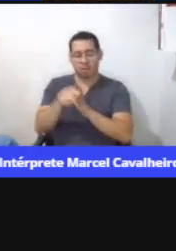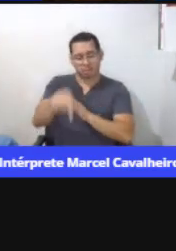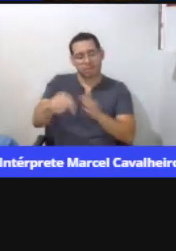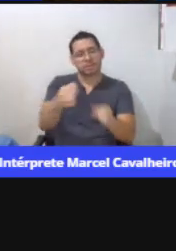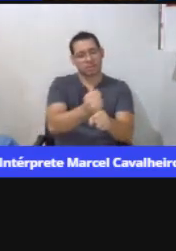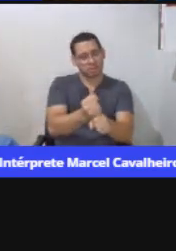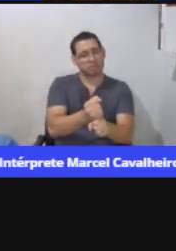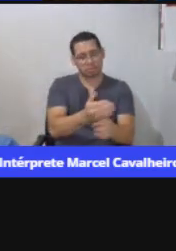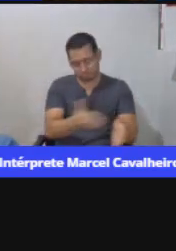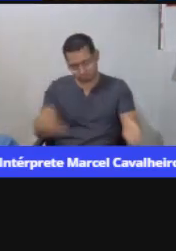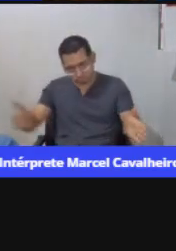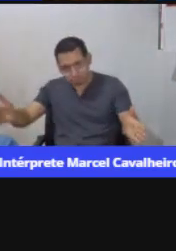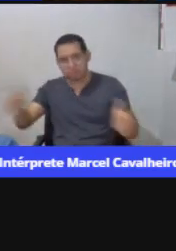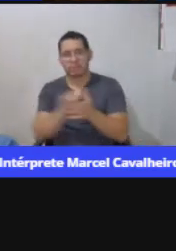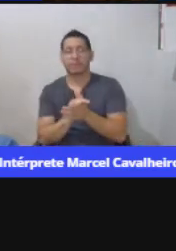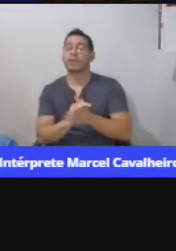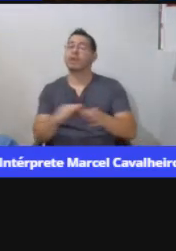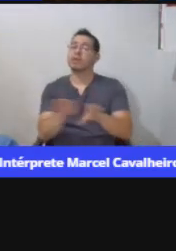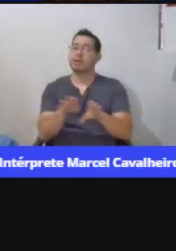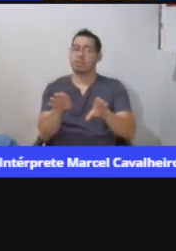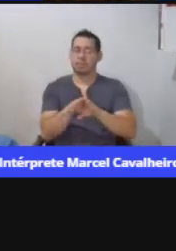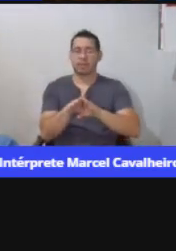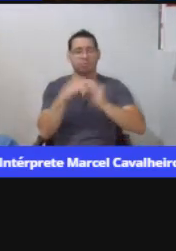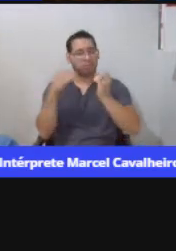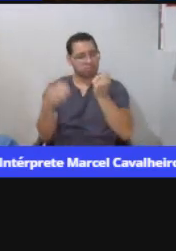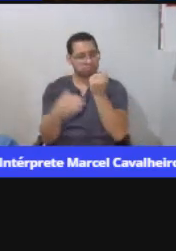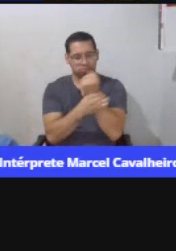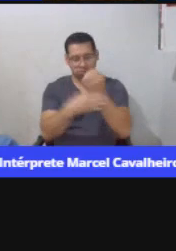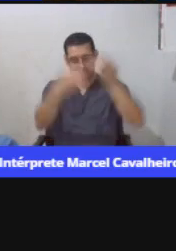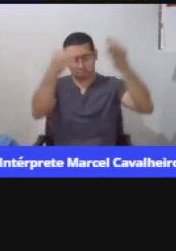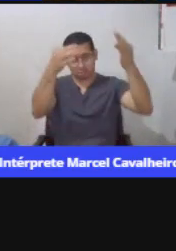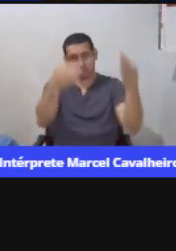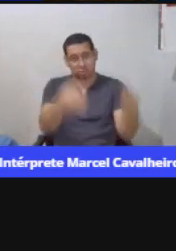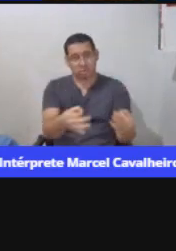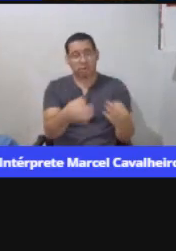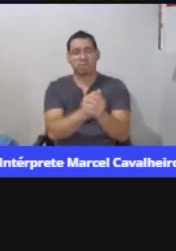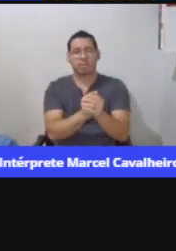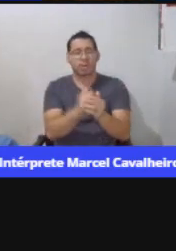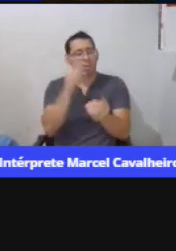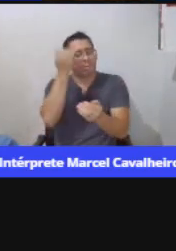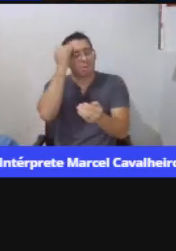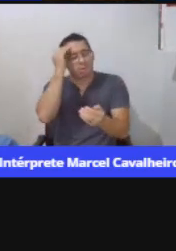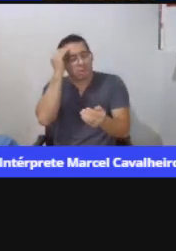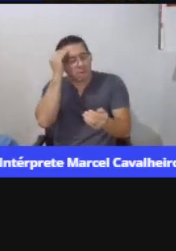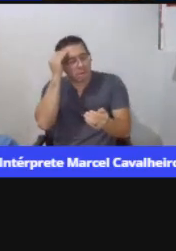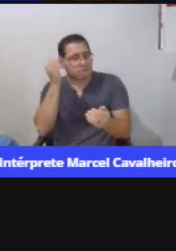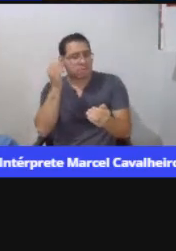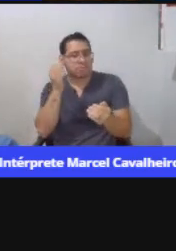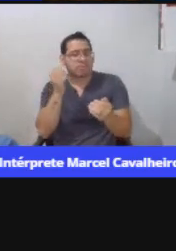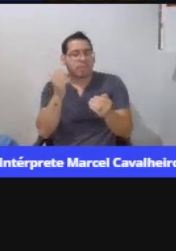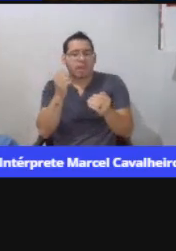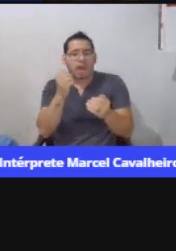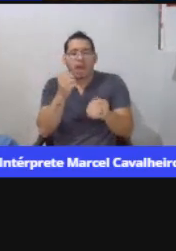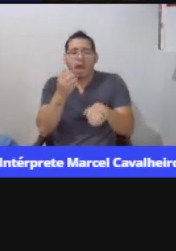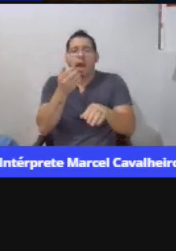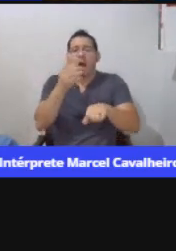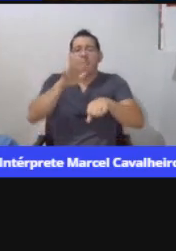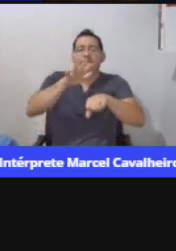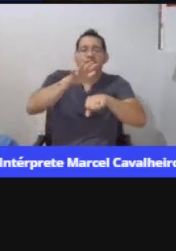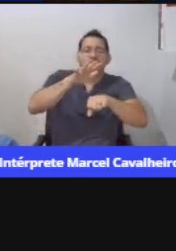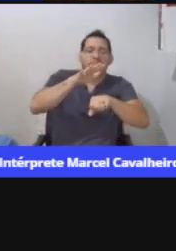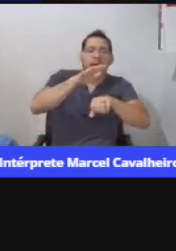E também assegurar aos estudantes a compreensão dos conhecimentos propostos, pressupondo